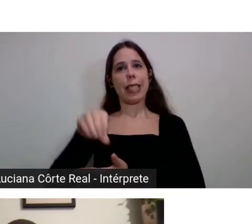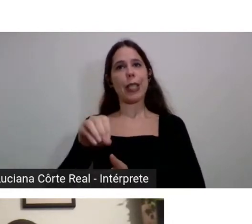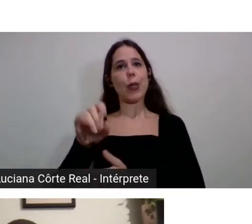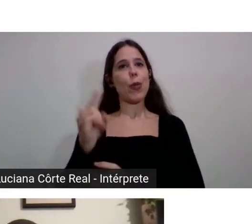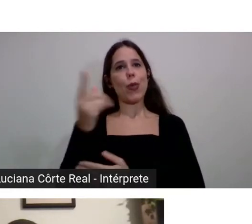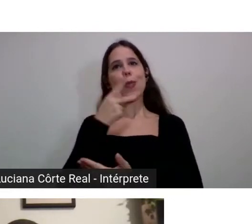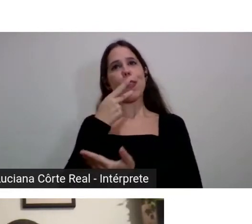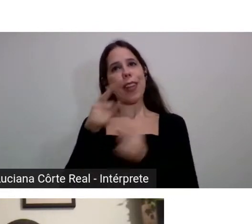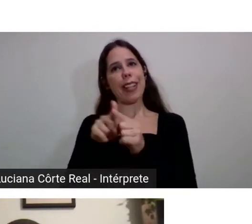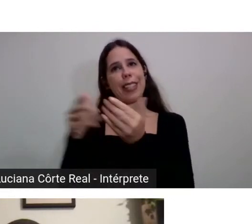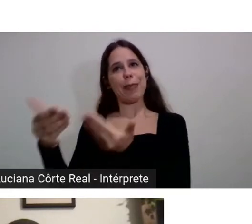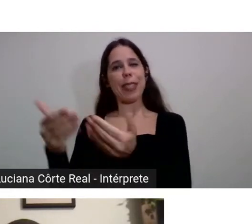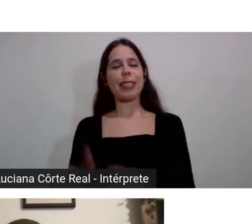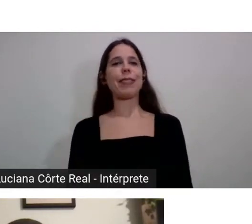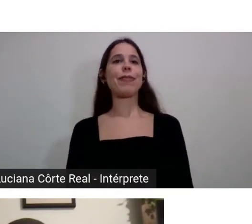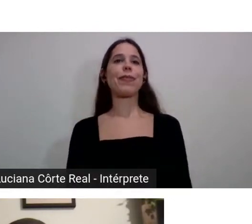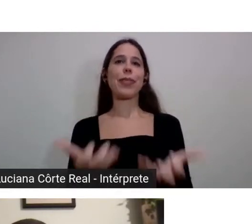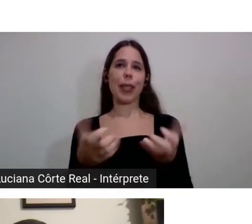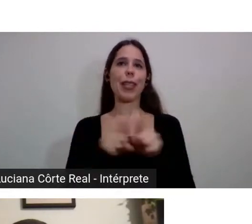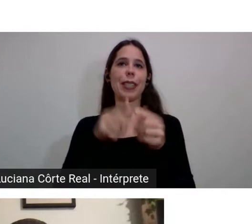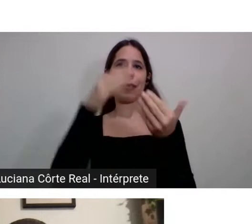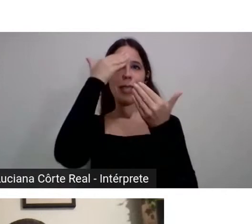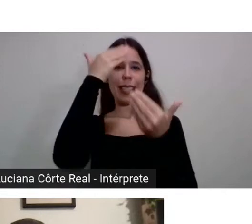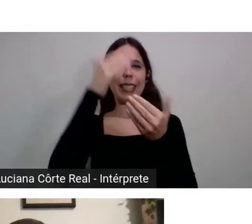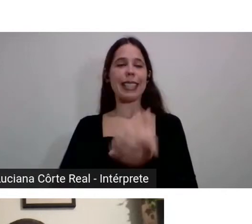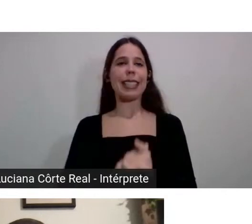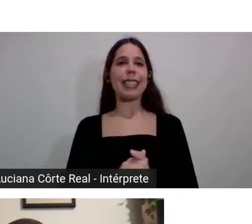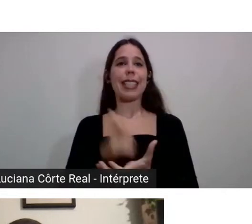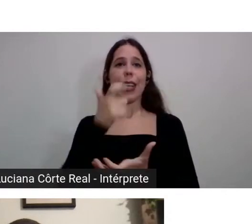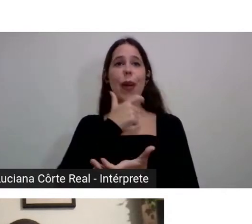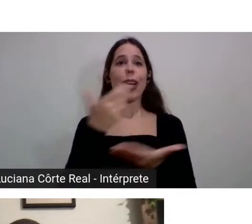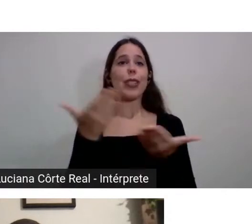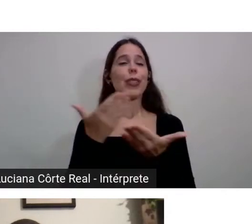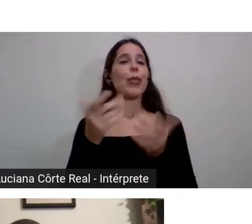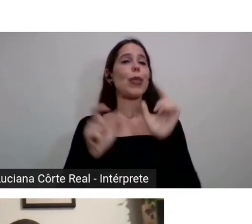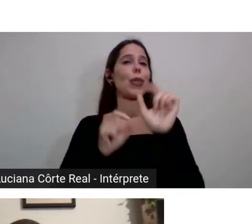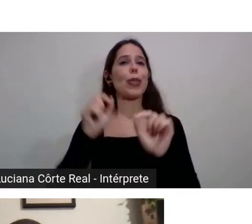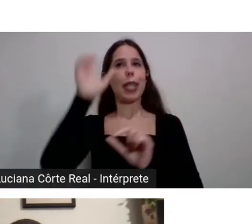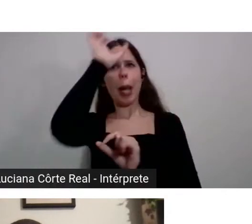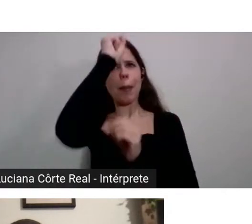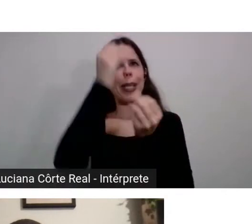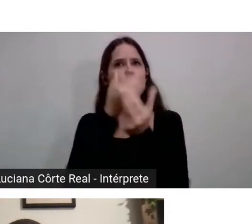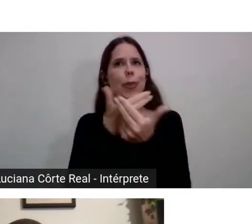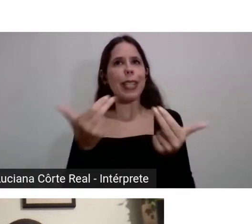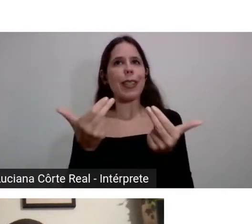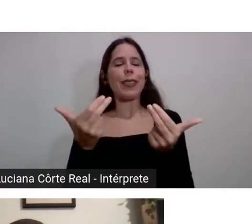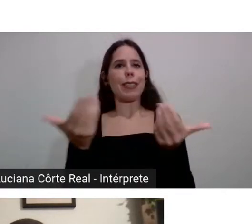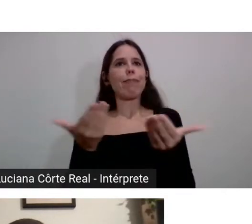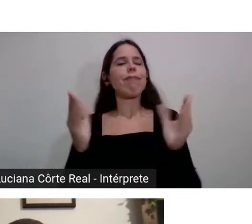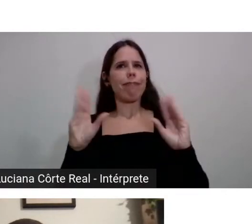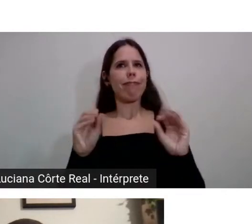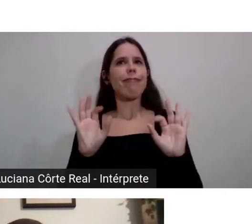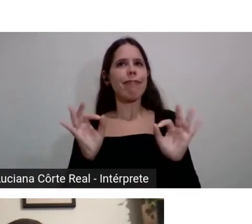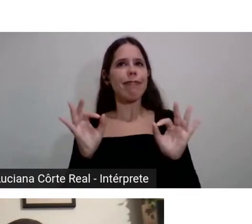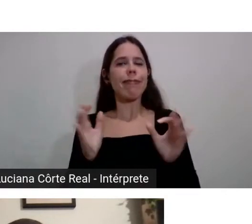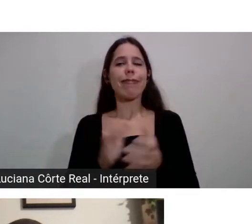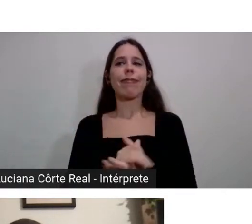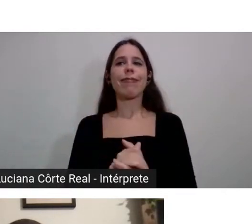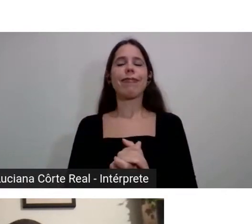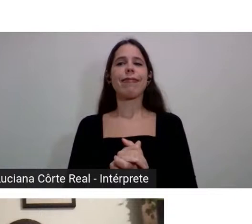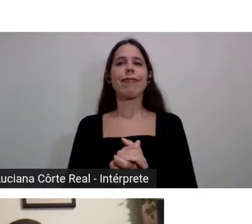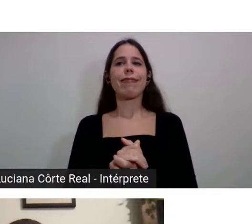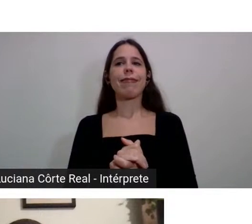de agradecer, né? Eu acho que aprendemos muito nessa noite. Eu acho que é o início, né, de